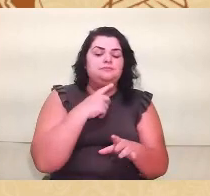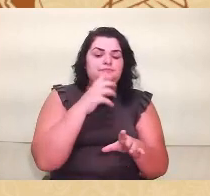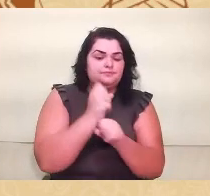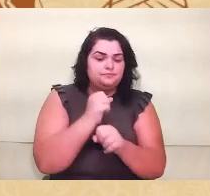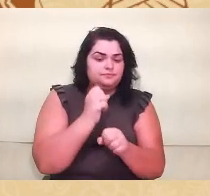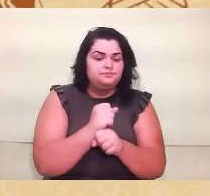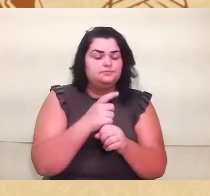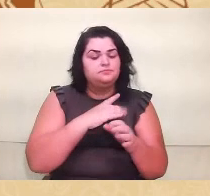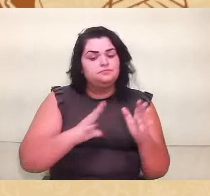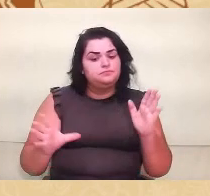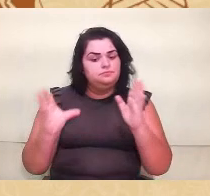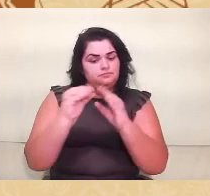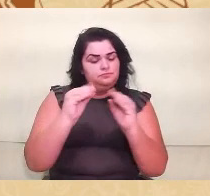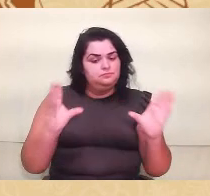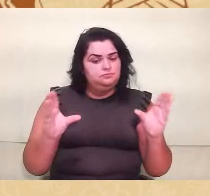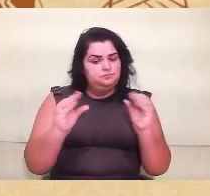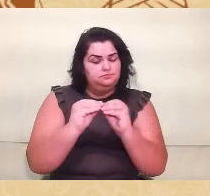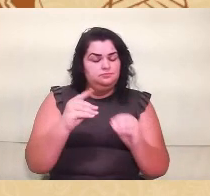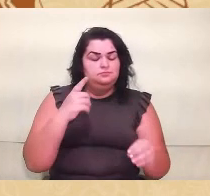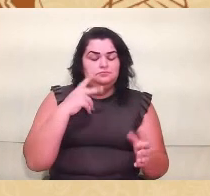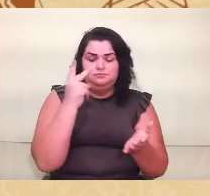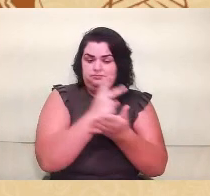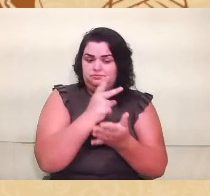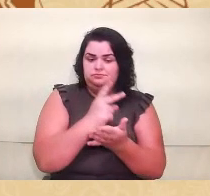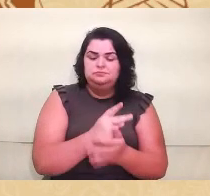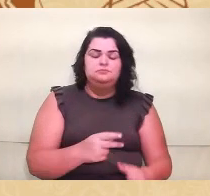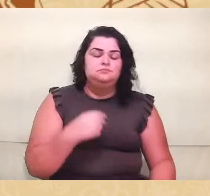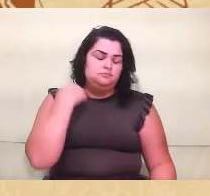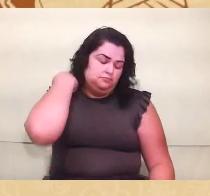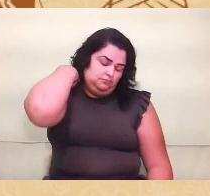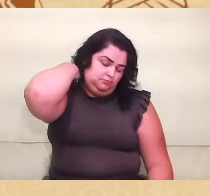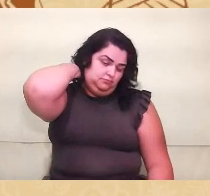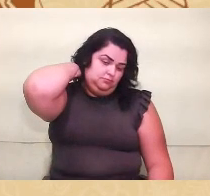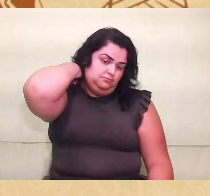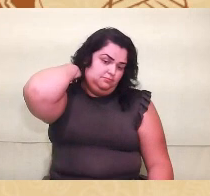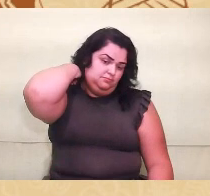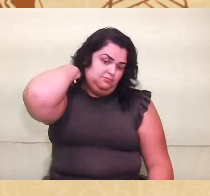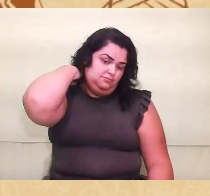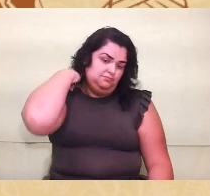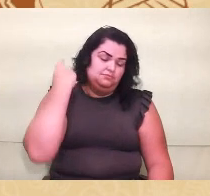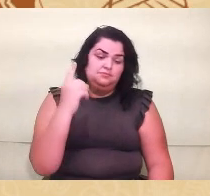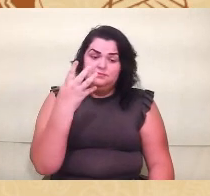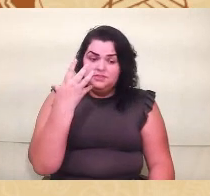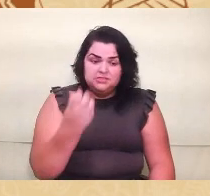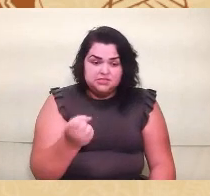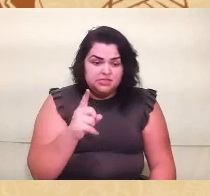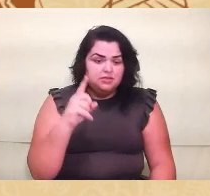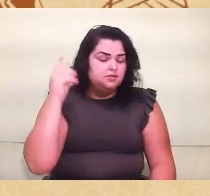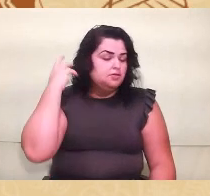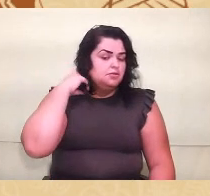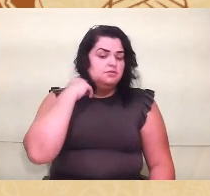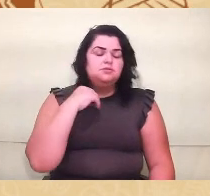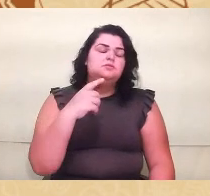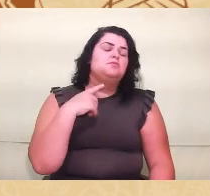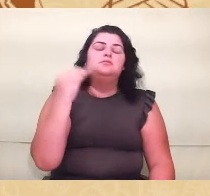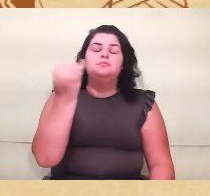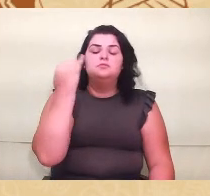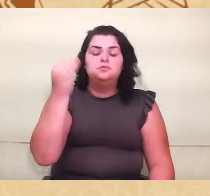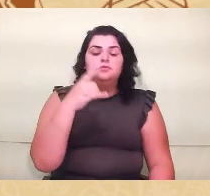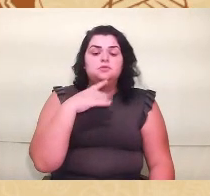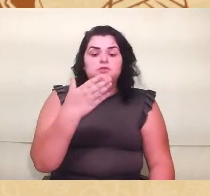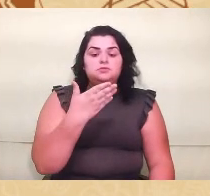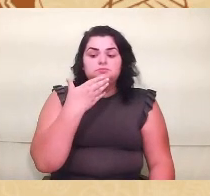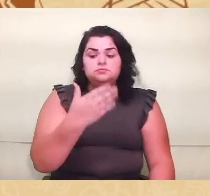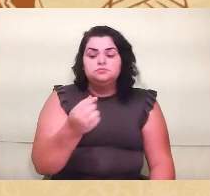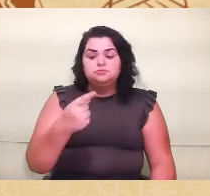assimilação, que é o etnocídio. Ah, não vai aceitar, vai continuar bravo, nervoso, vai continuar índio valente. Guerra justa. A palavra